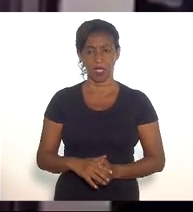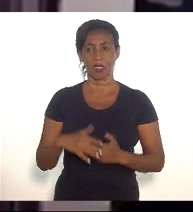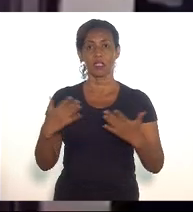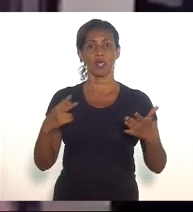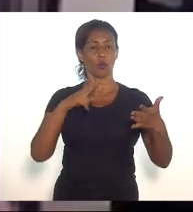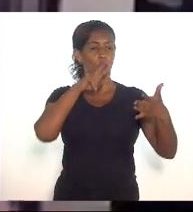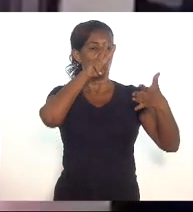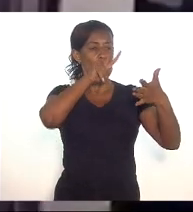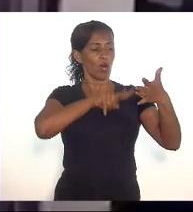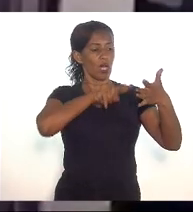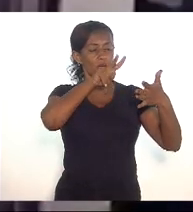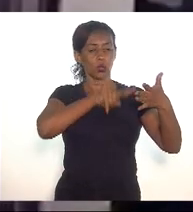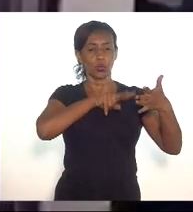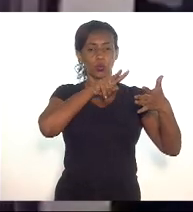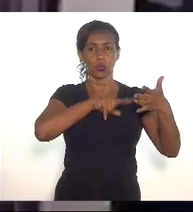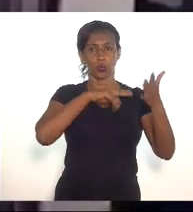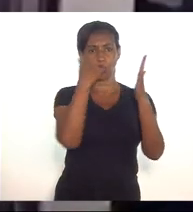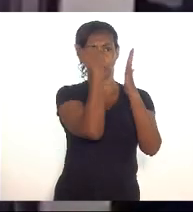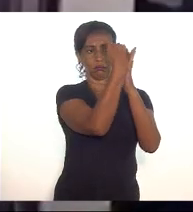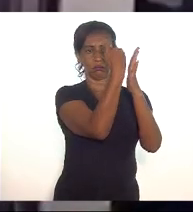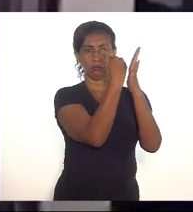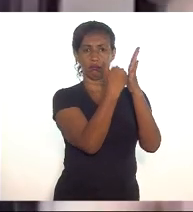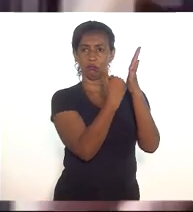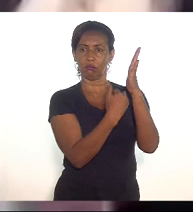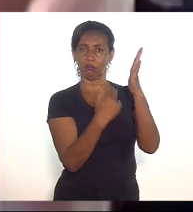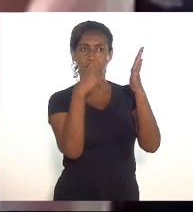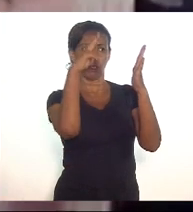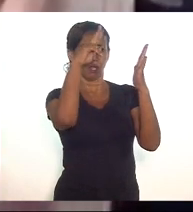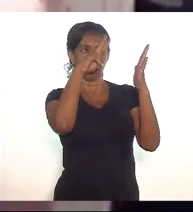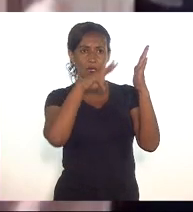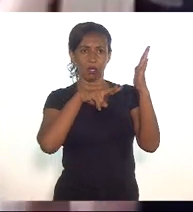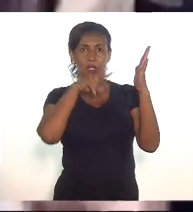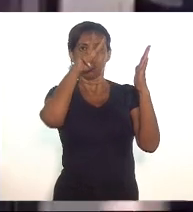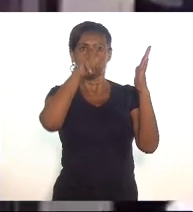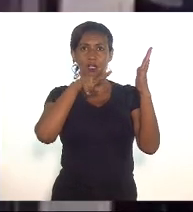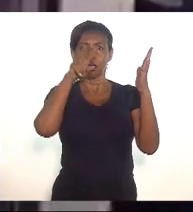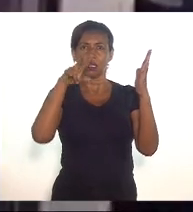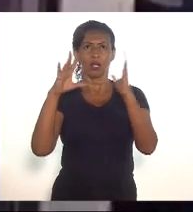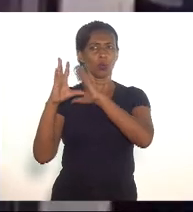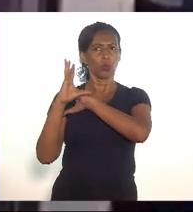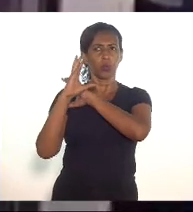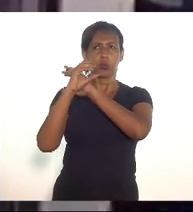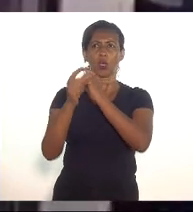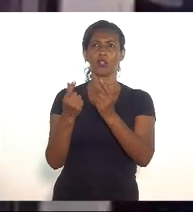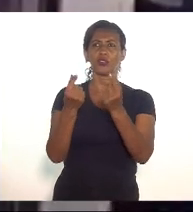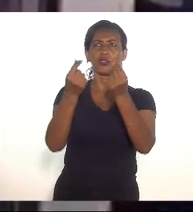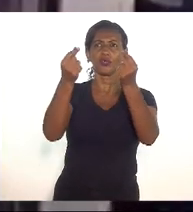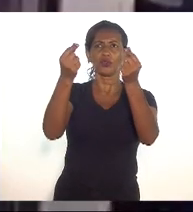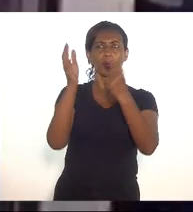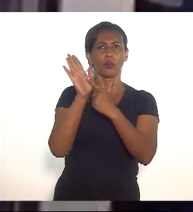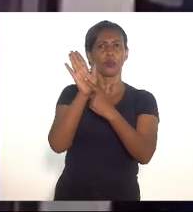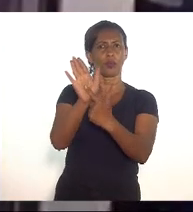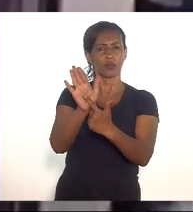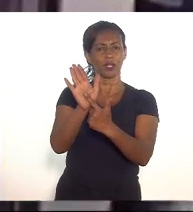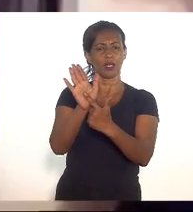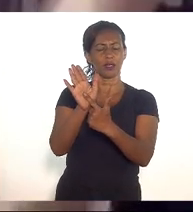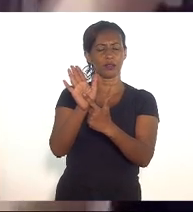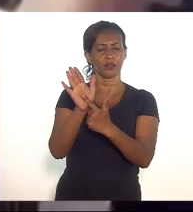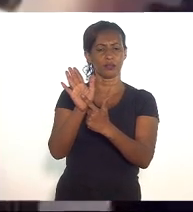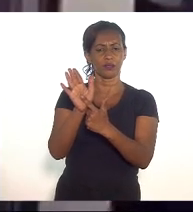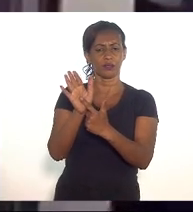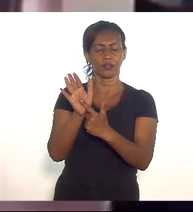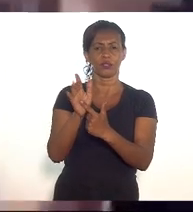feituras de organogramas, organogramas físicos financeiros, inclusive apontado por Vossa Excelência, a